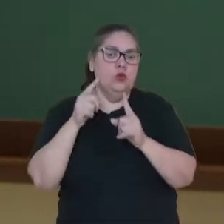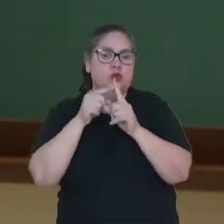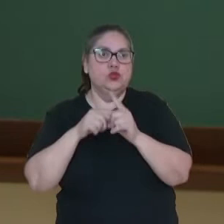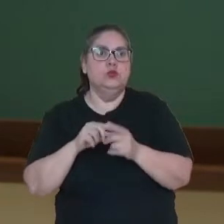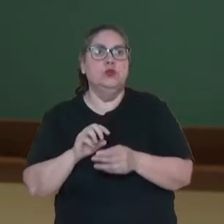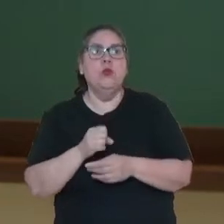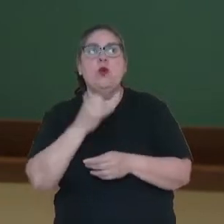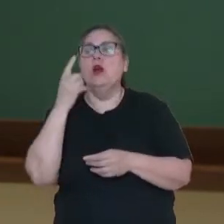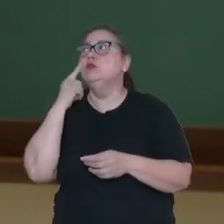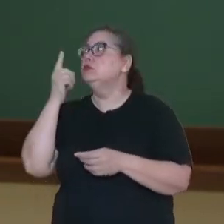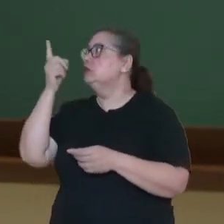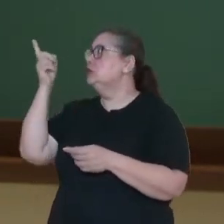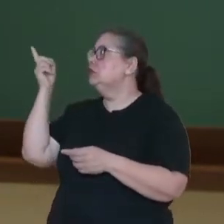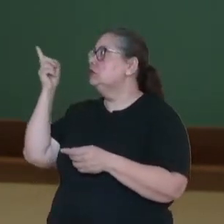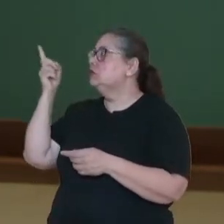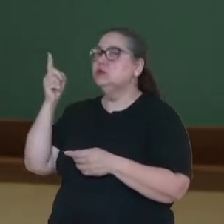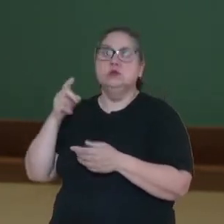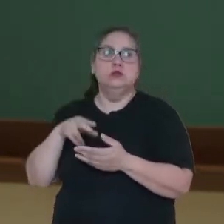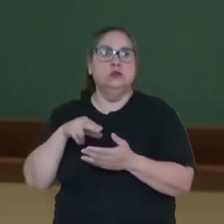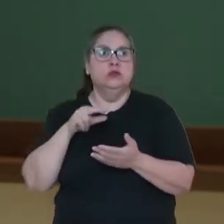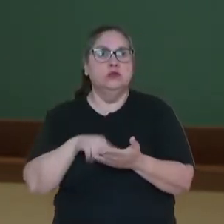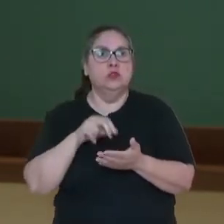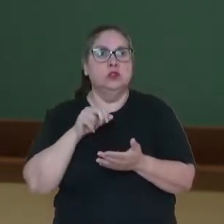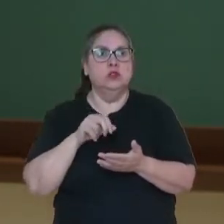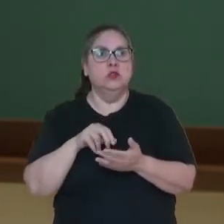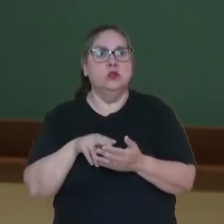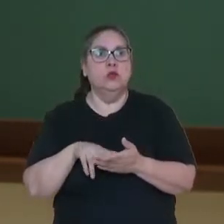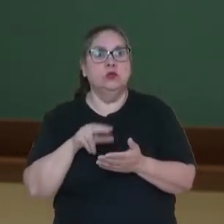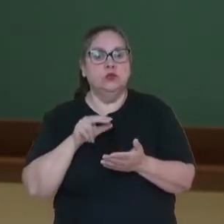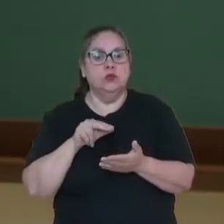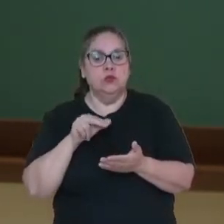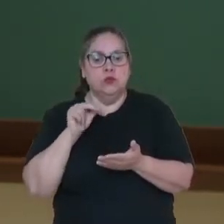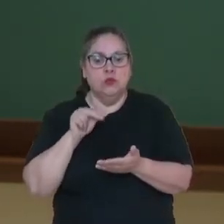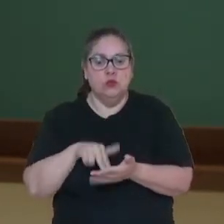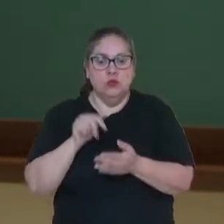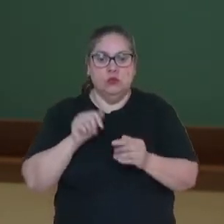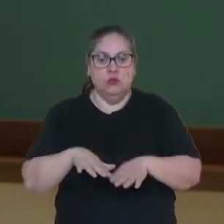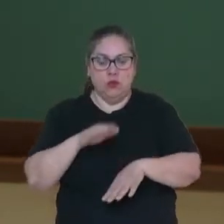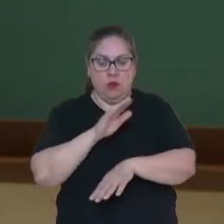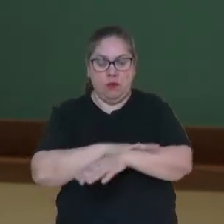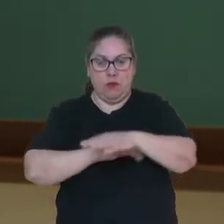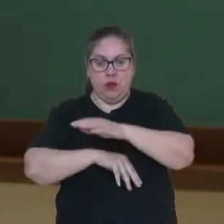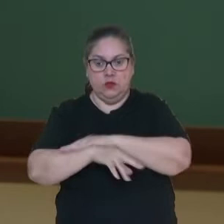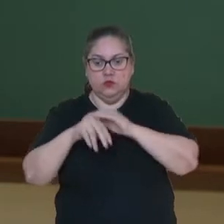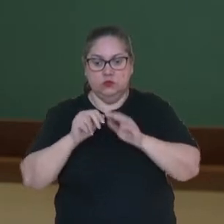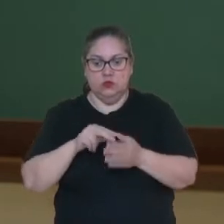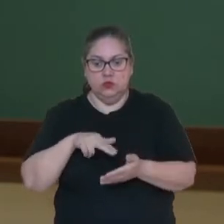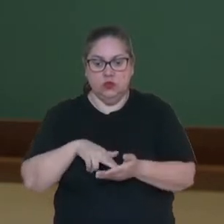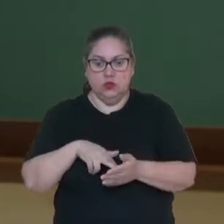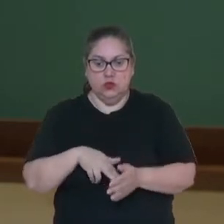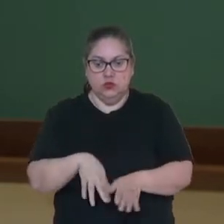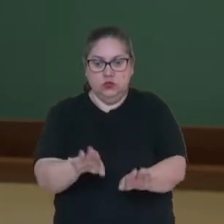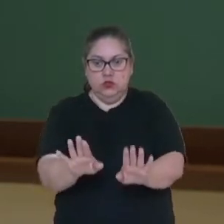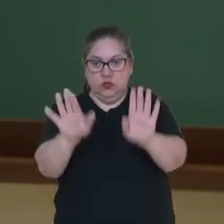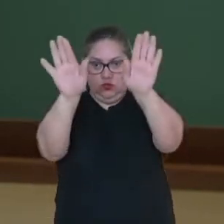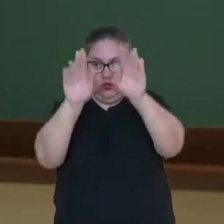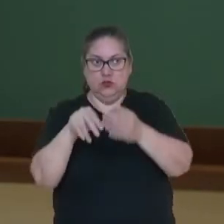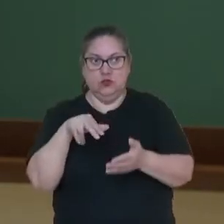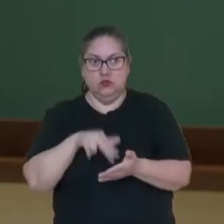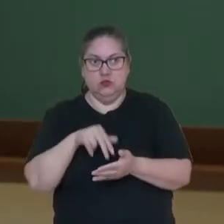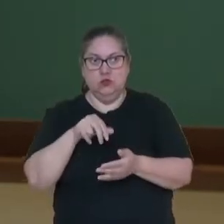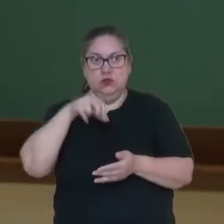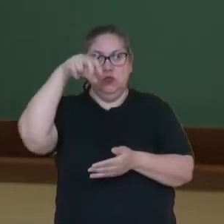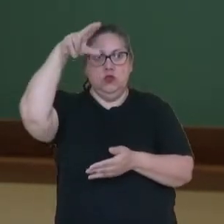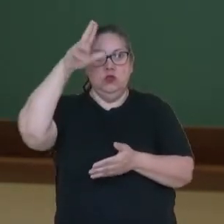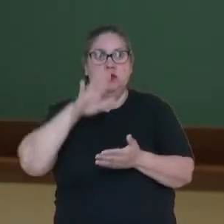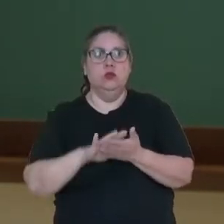Quais são os tipos? O estendido, quando eu salto com braços e pernas totalmente estendidos,